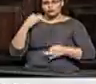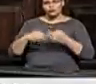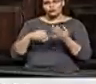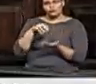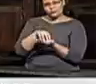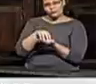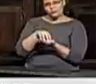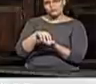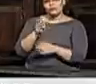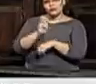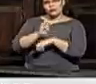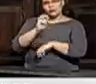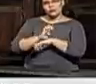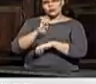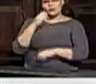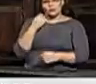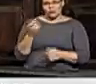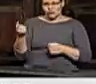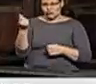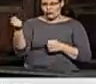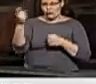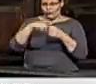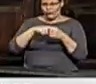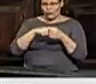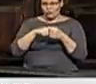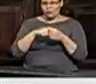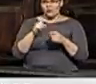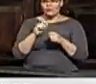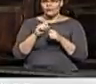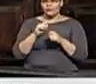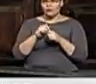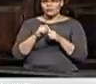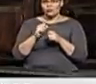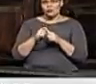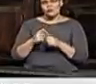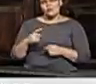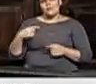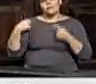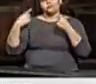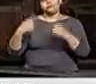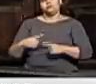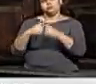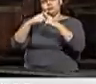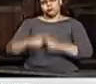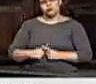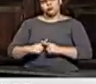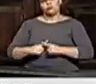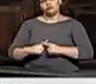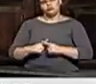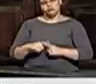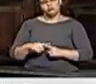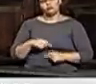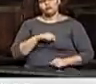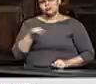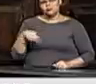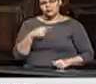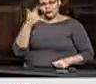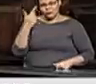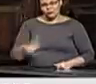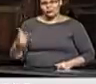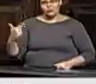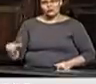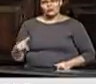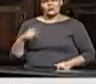do Estado para ter o seu dinheiro de volta? Façam as suas apostas, senhores. Vamos mais uma